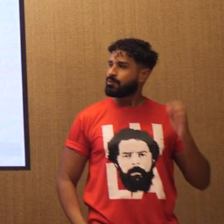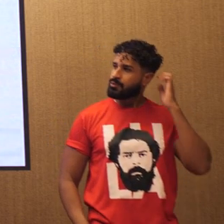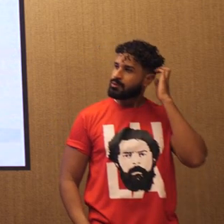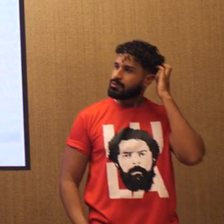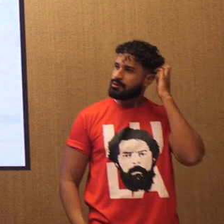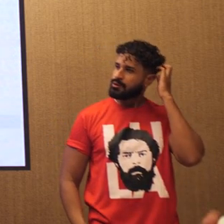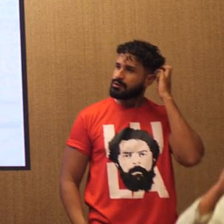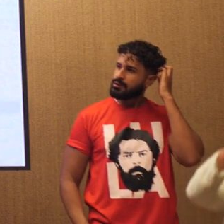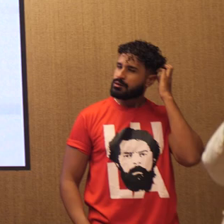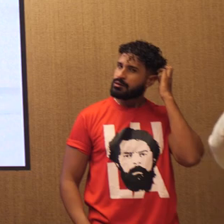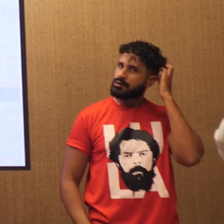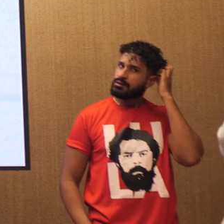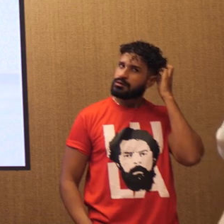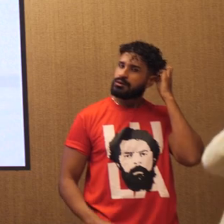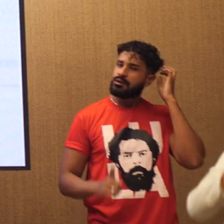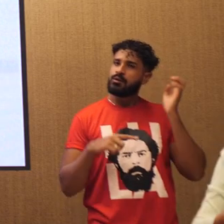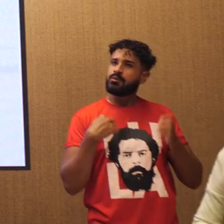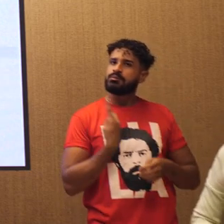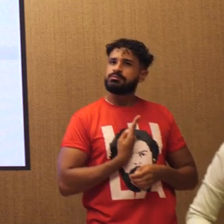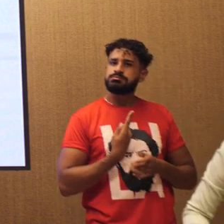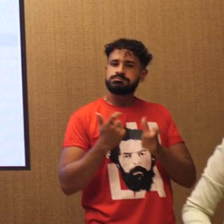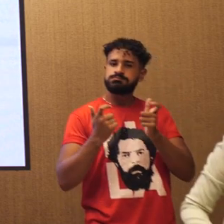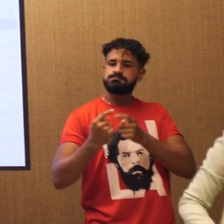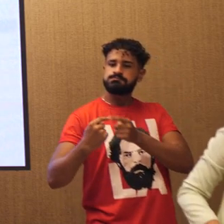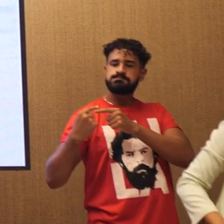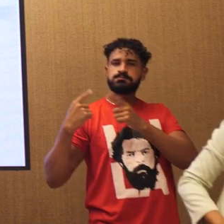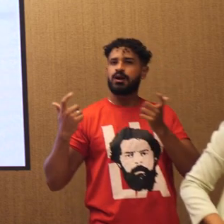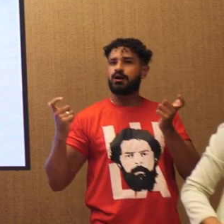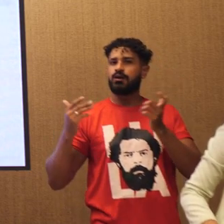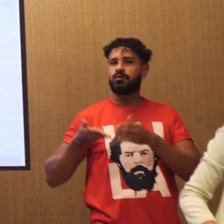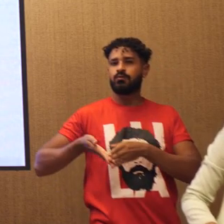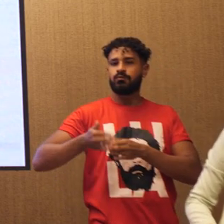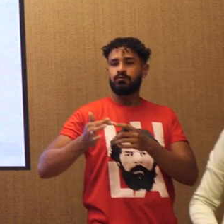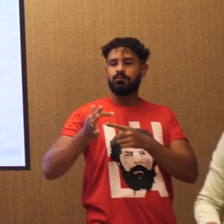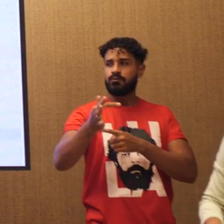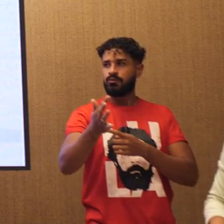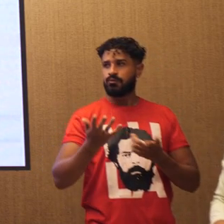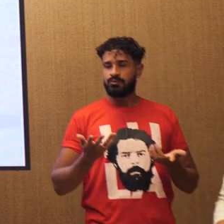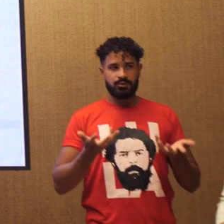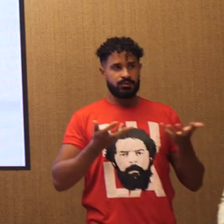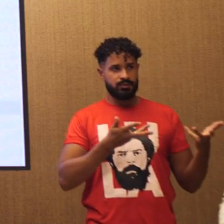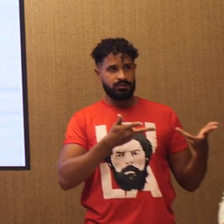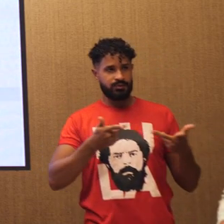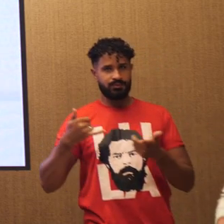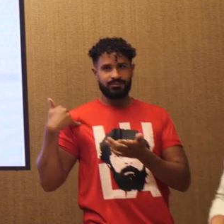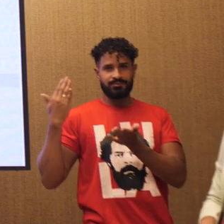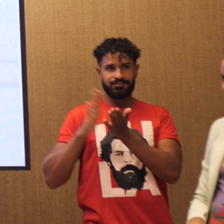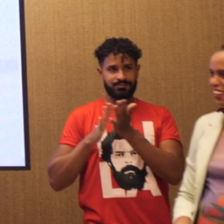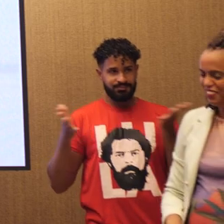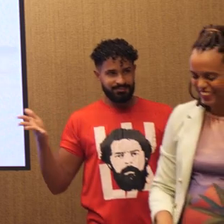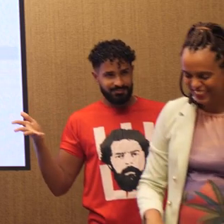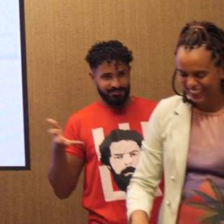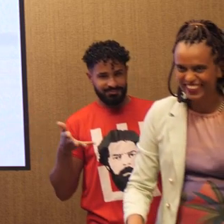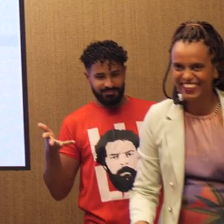Para onde iremos? Quero convidar aqui o aniversariante do dia, é isso?